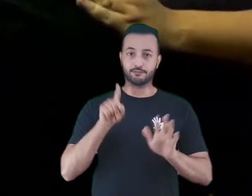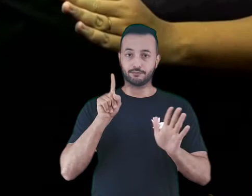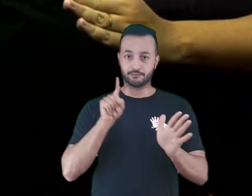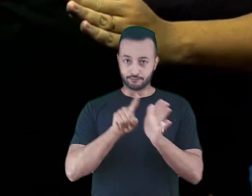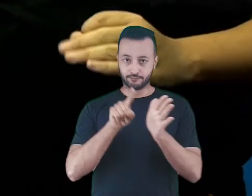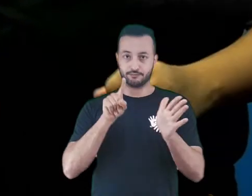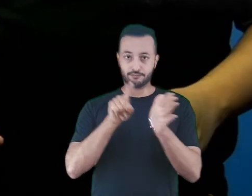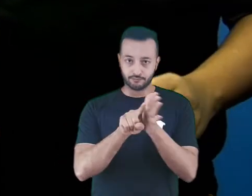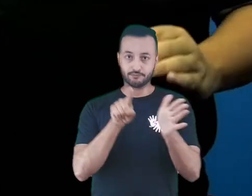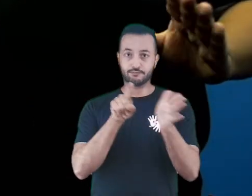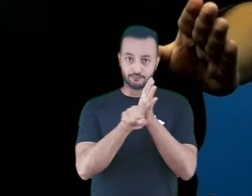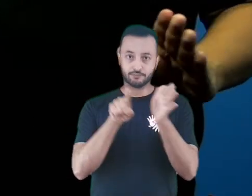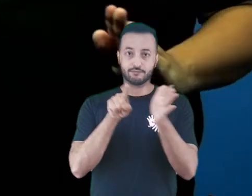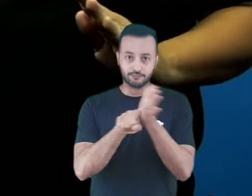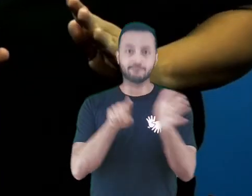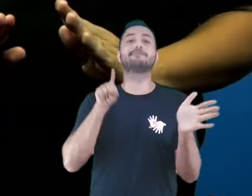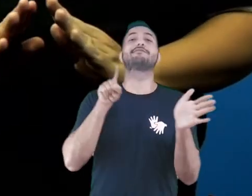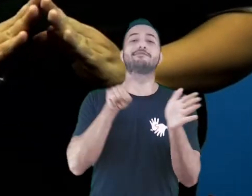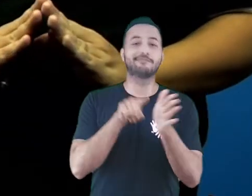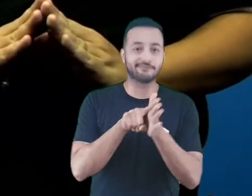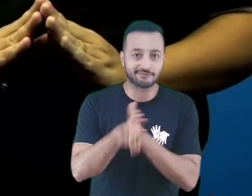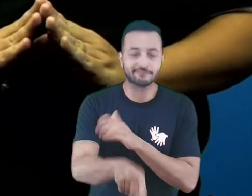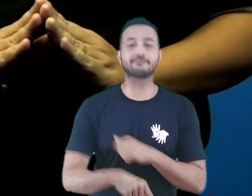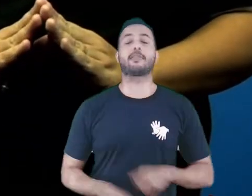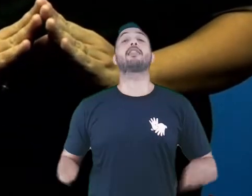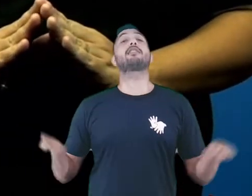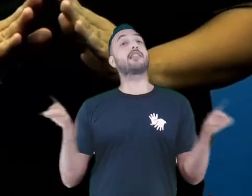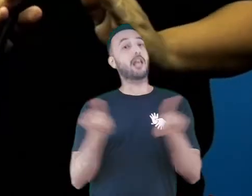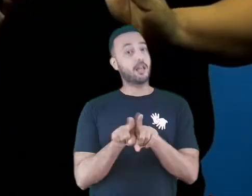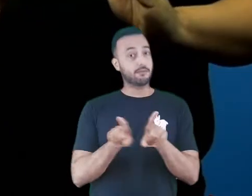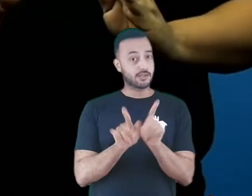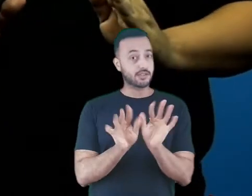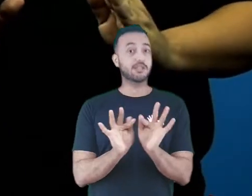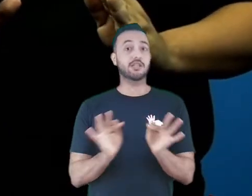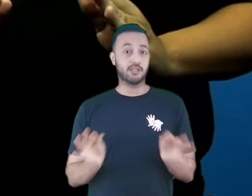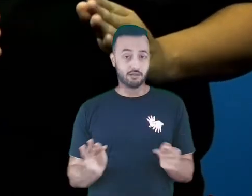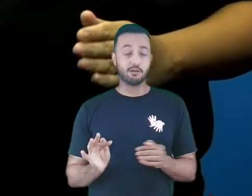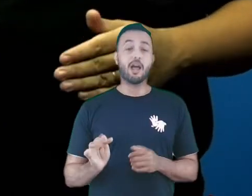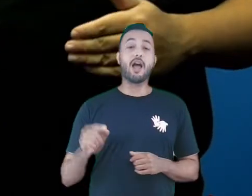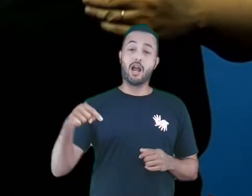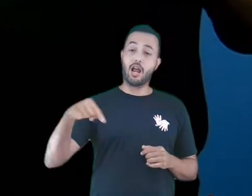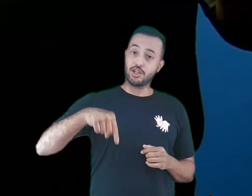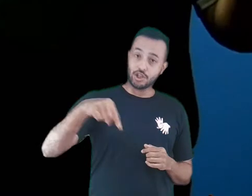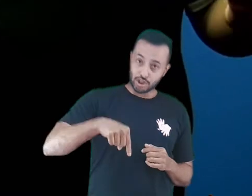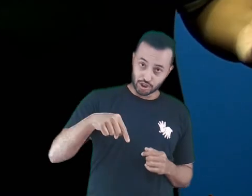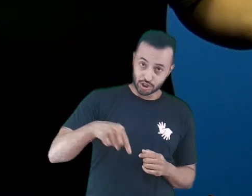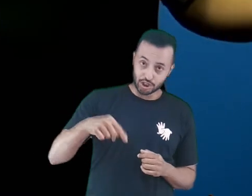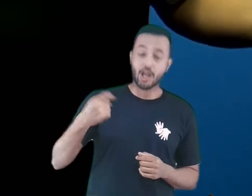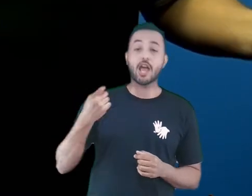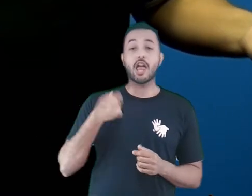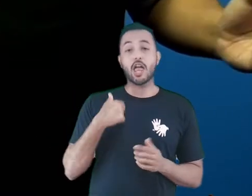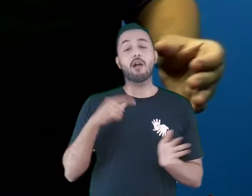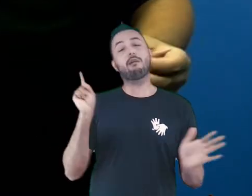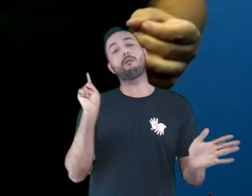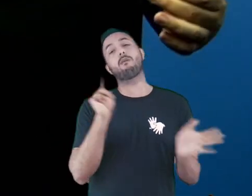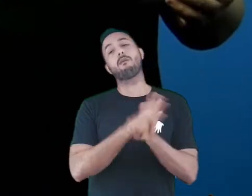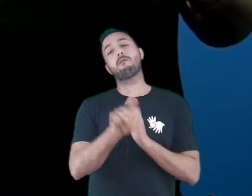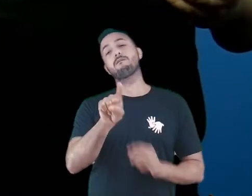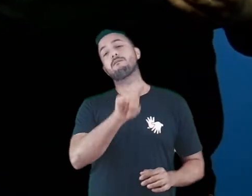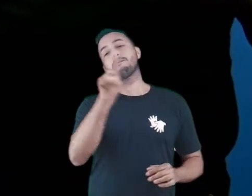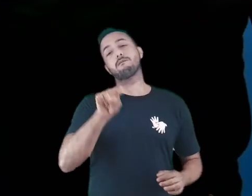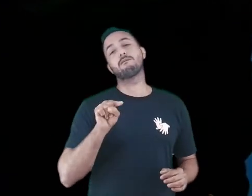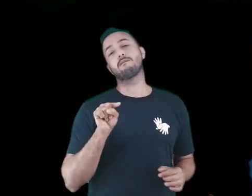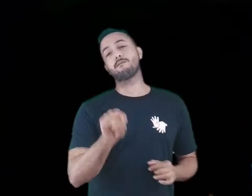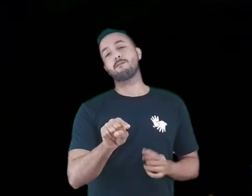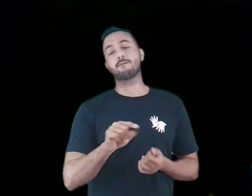interrogativos. Gente, também muito simples. Aqui eu estou fazendo uma interrogação,